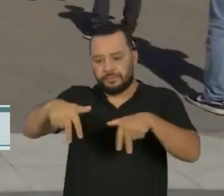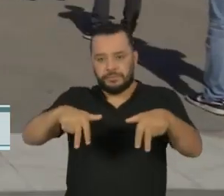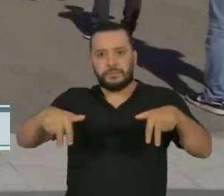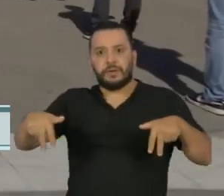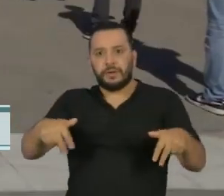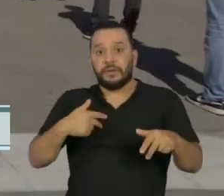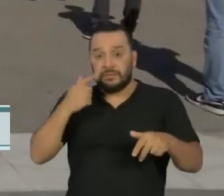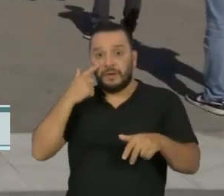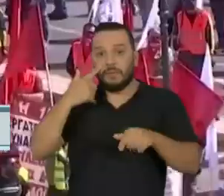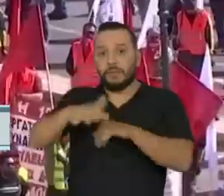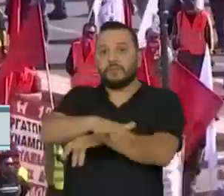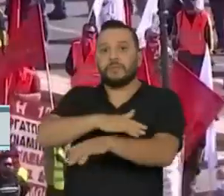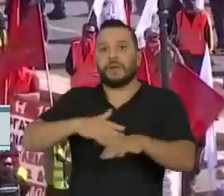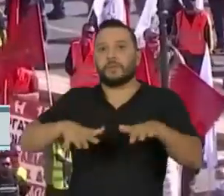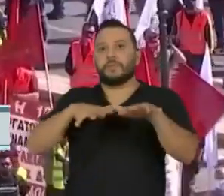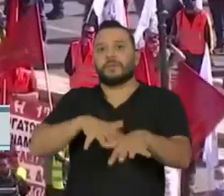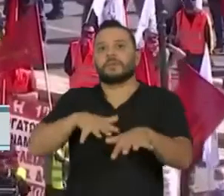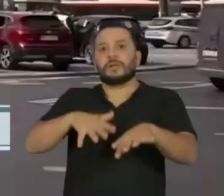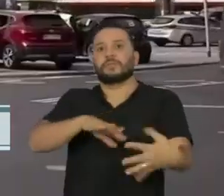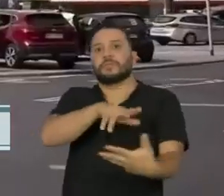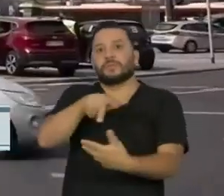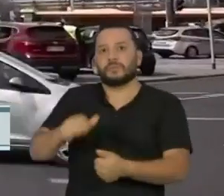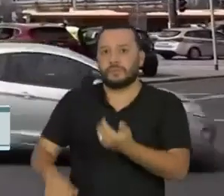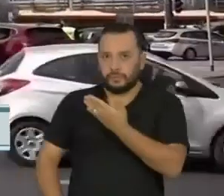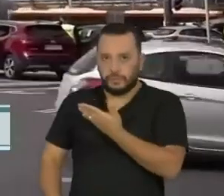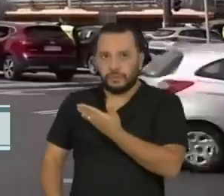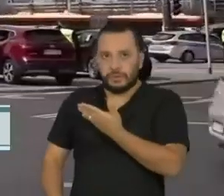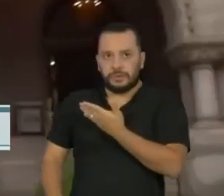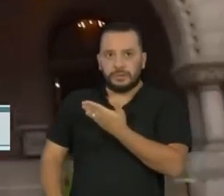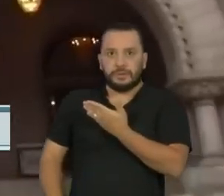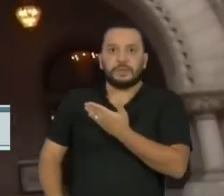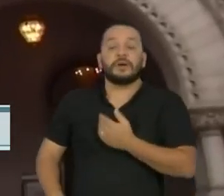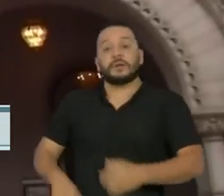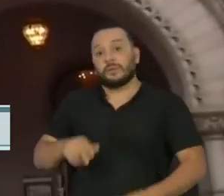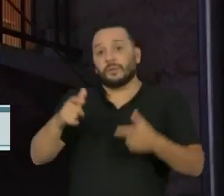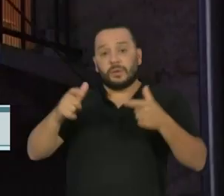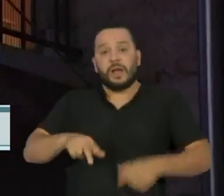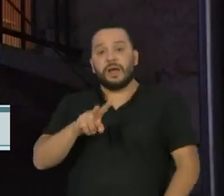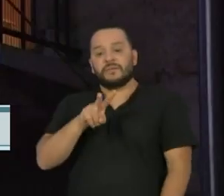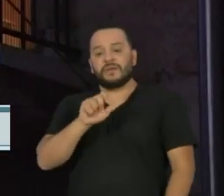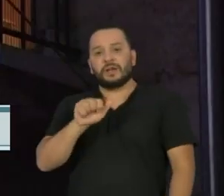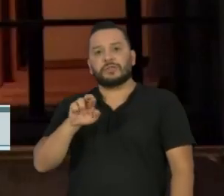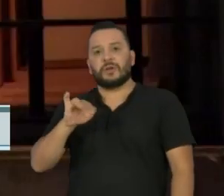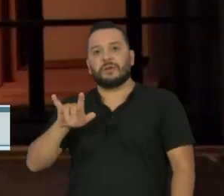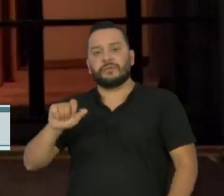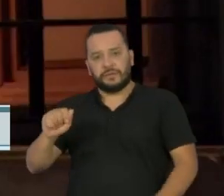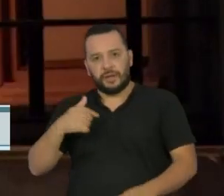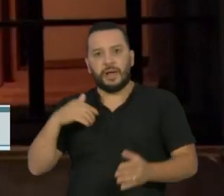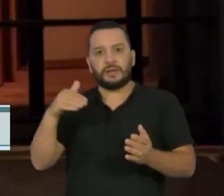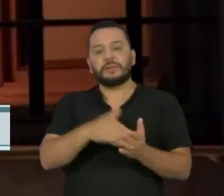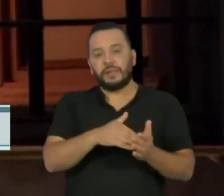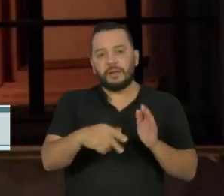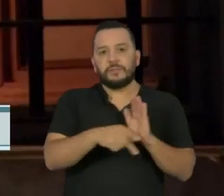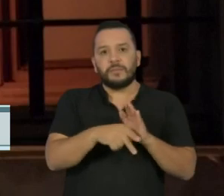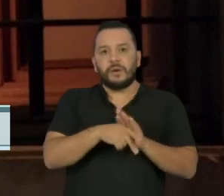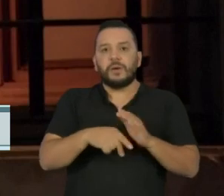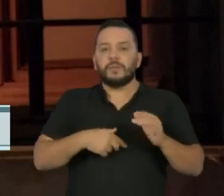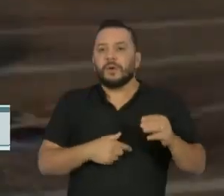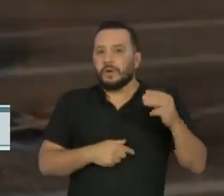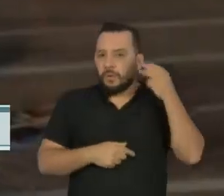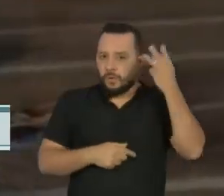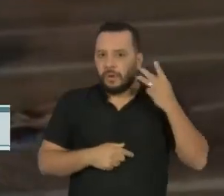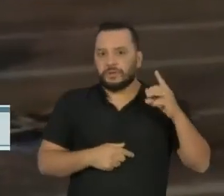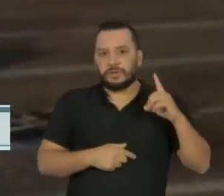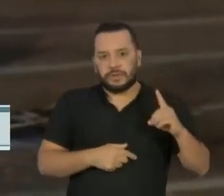os movimentos de protesto em todo o mundo. Mas de Varsóvia a Washington e de Belgrado a Buenos Aires, milhões